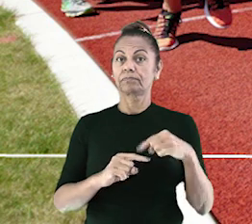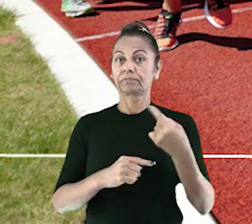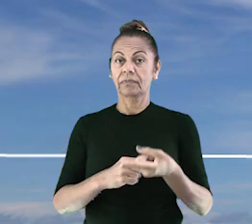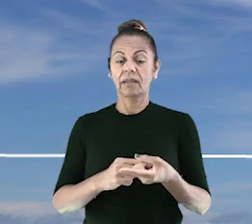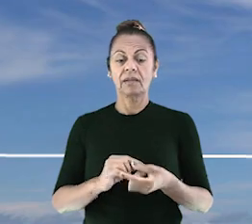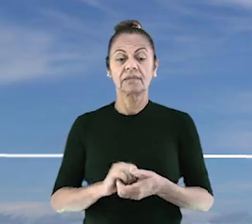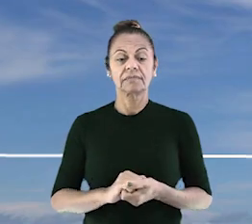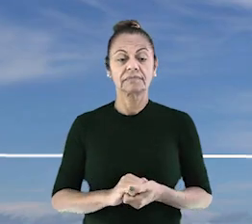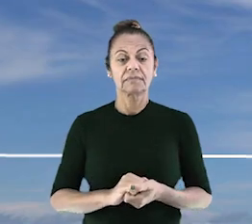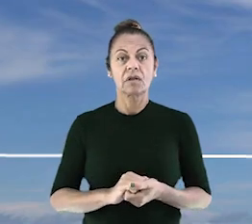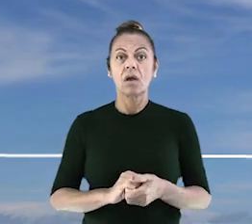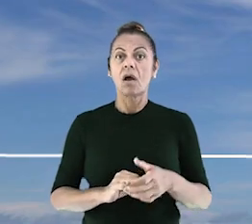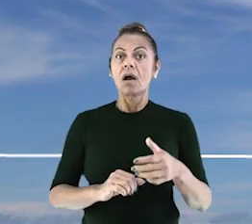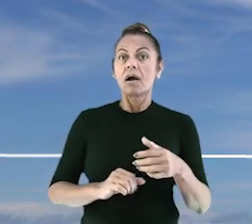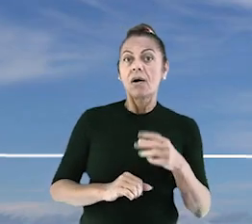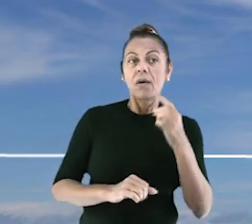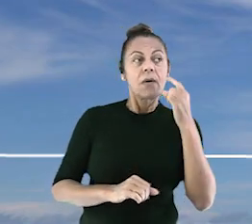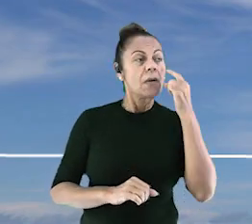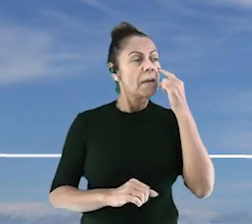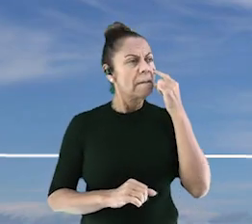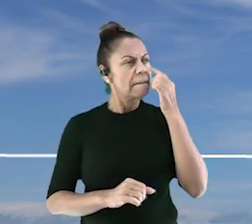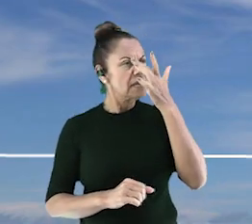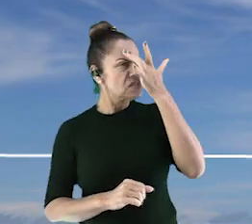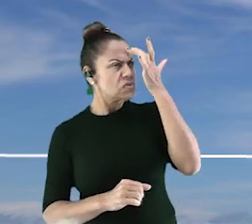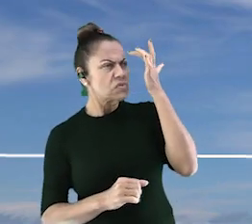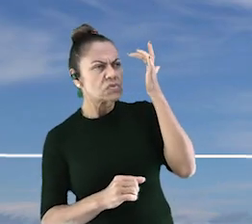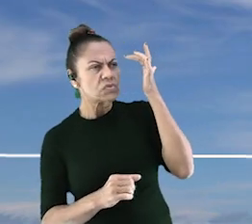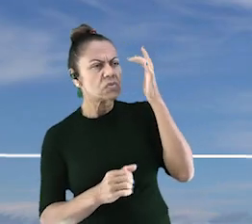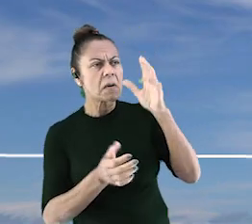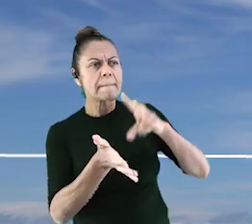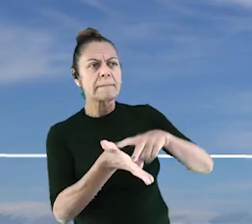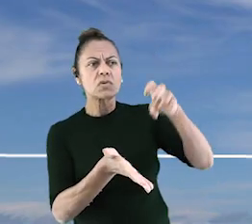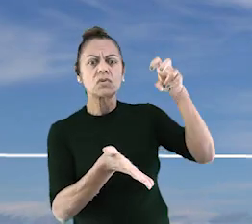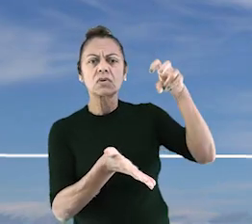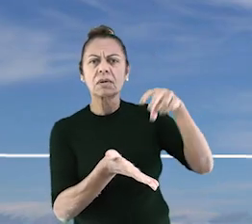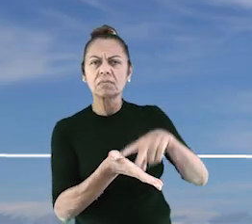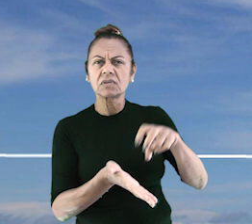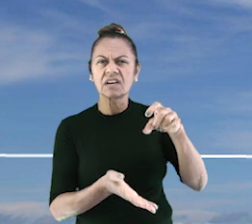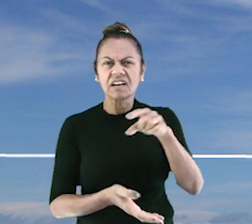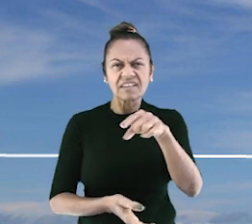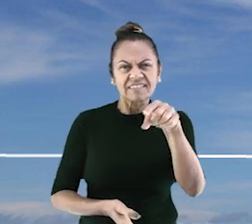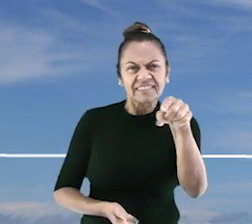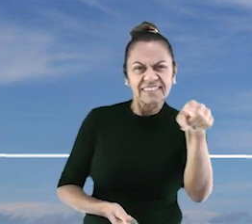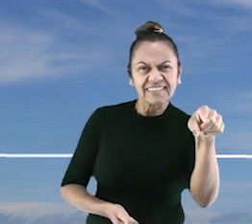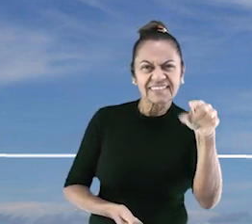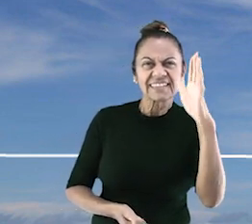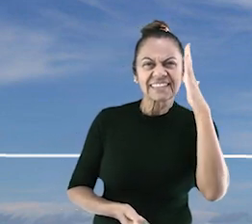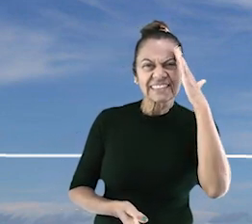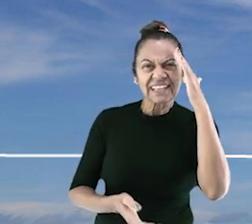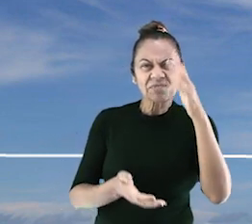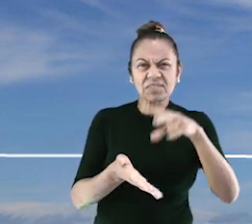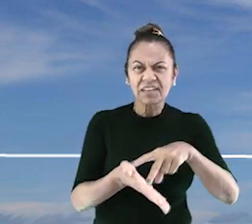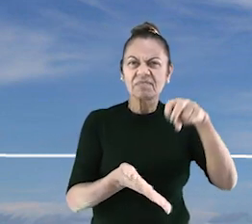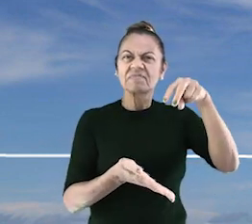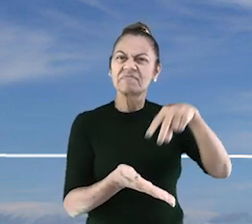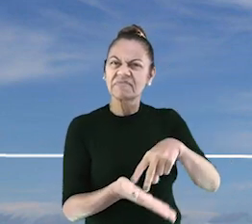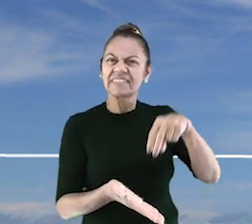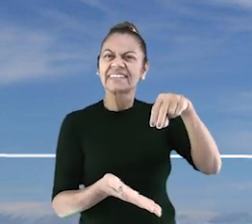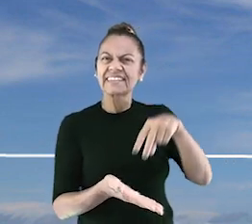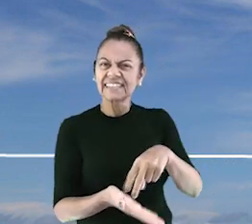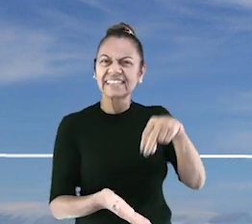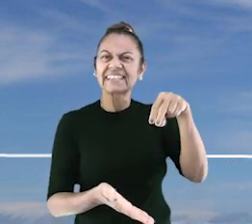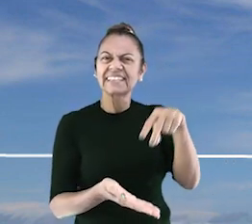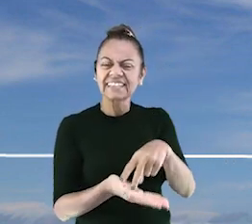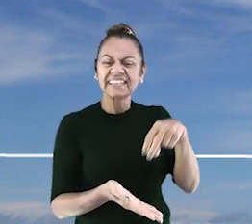próxima. Olha esse pessoal pulando. Você sabe pular? Você sabe mesmo? Então pula aí, todo